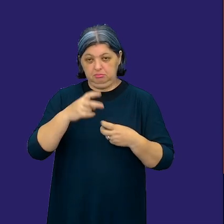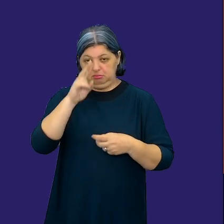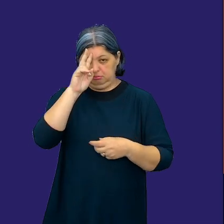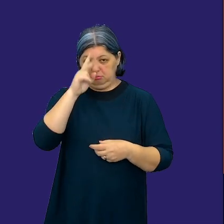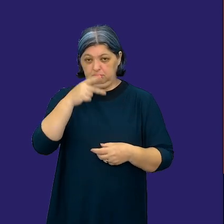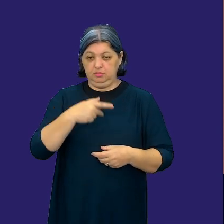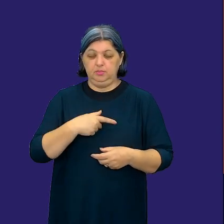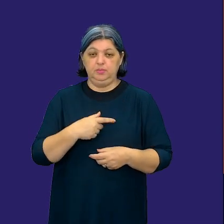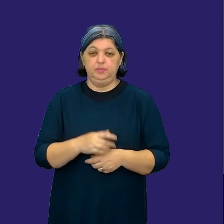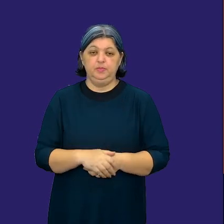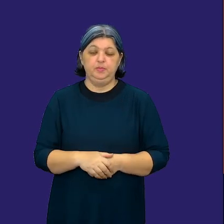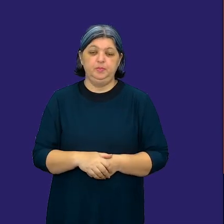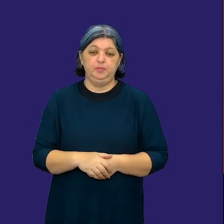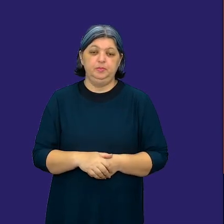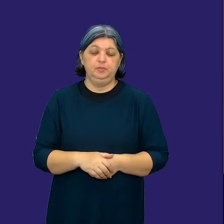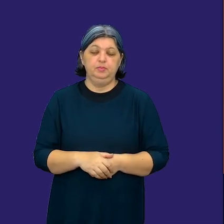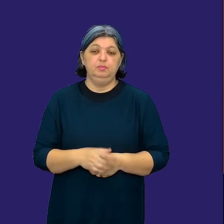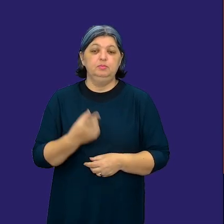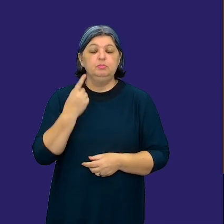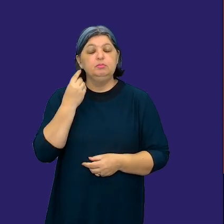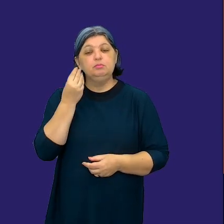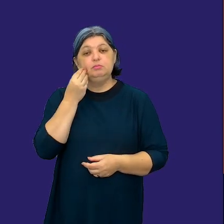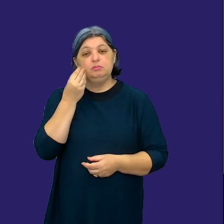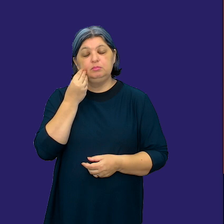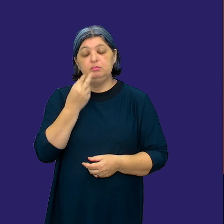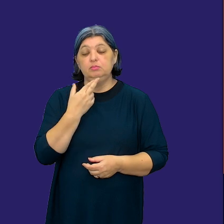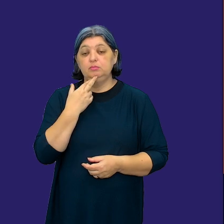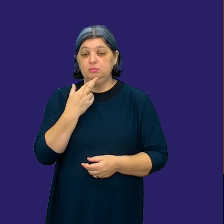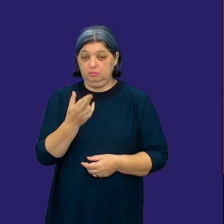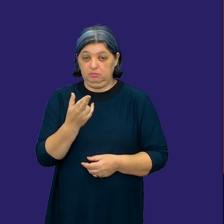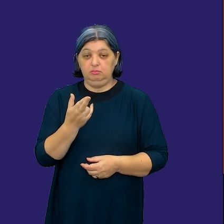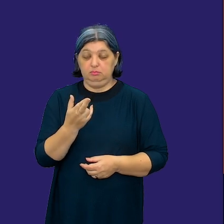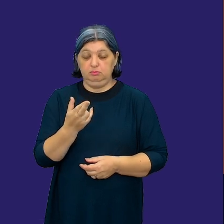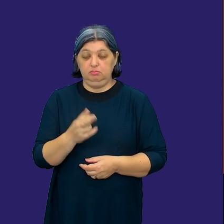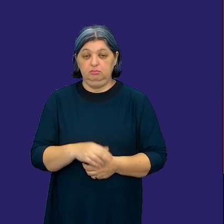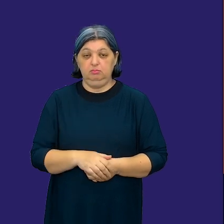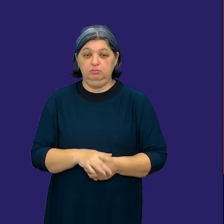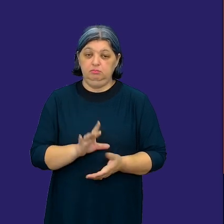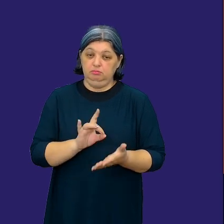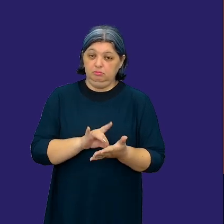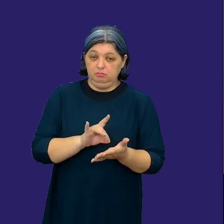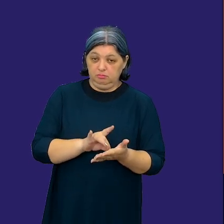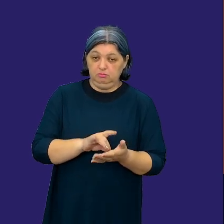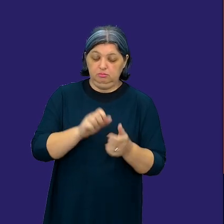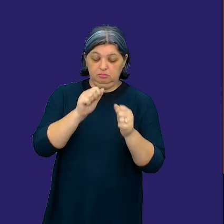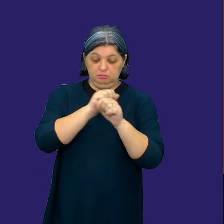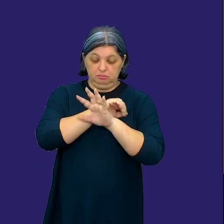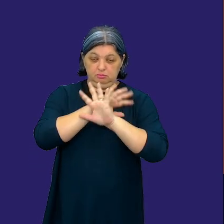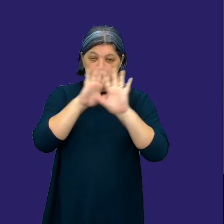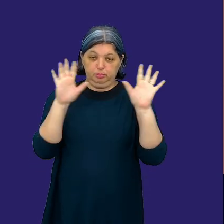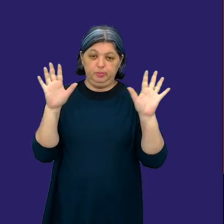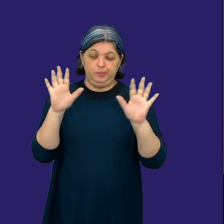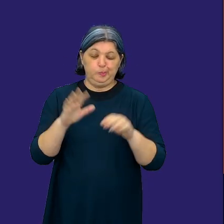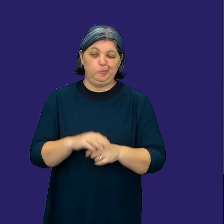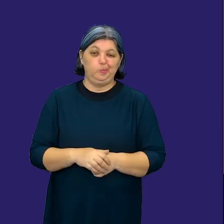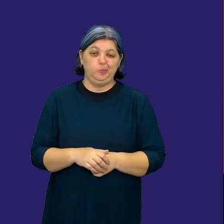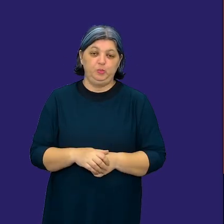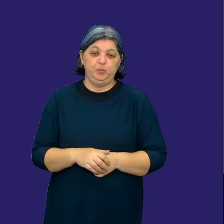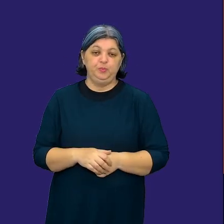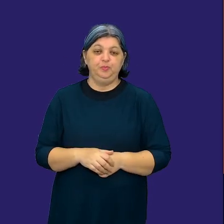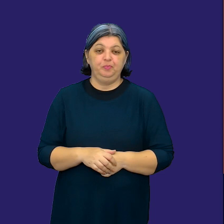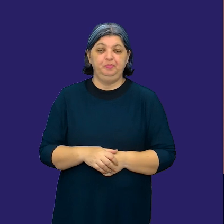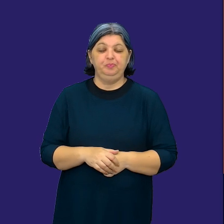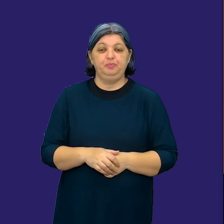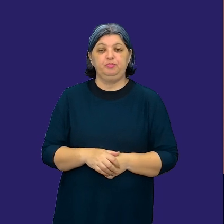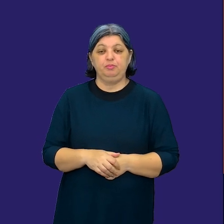que você busca responder ela em Essência né com a maior transparência honestidade possível